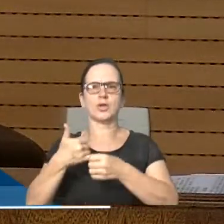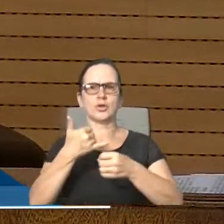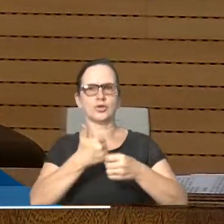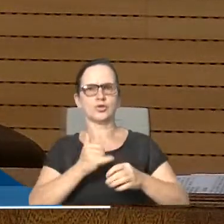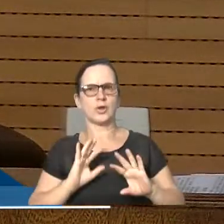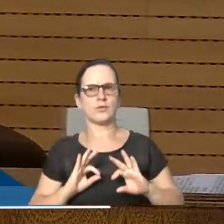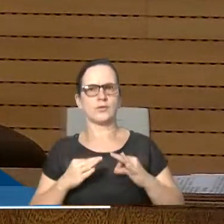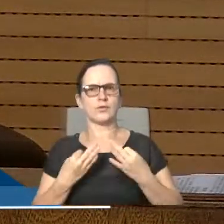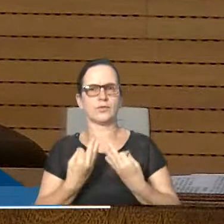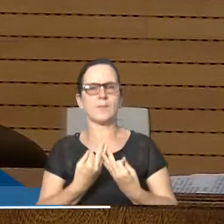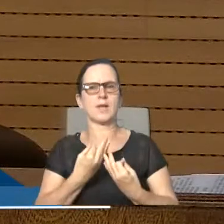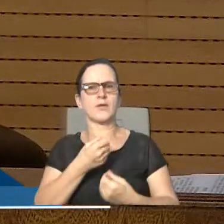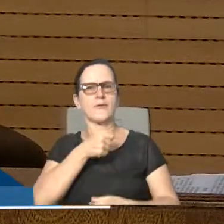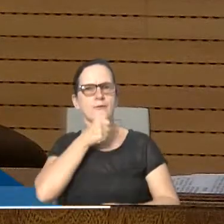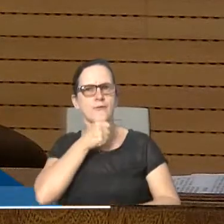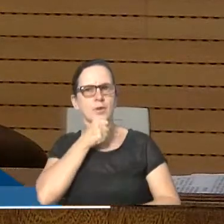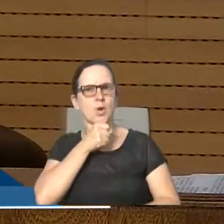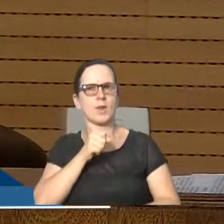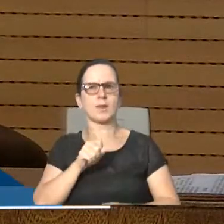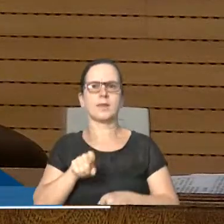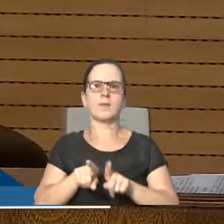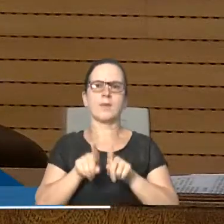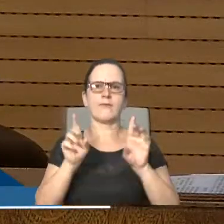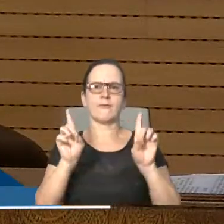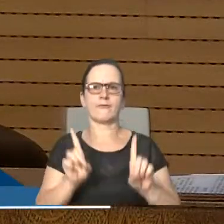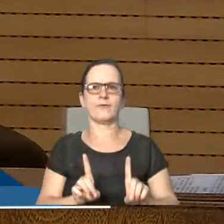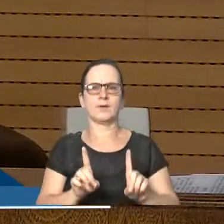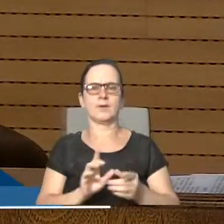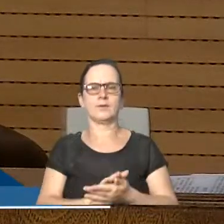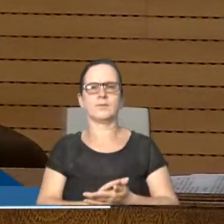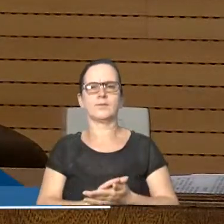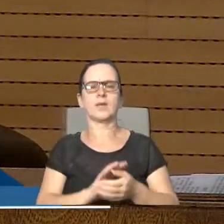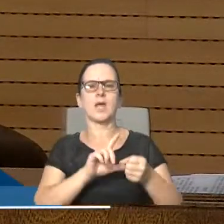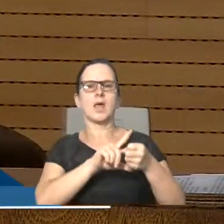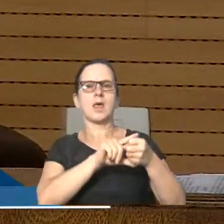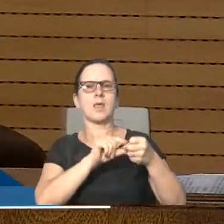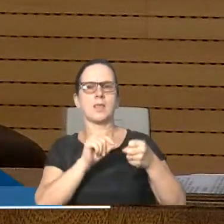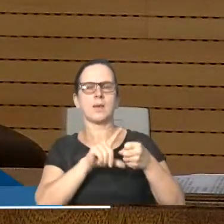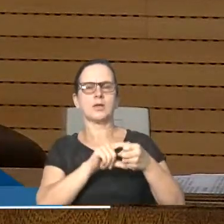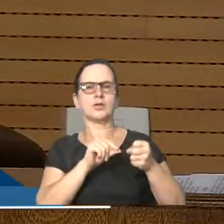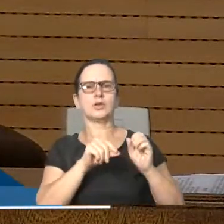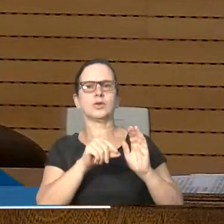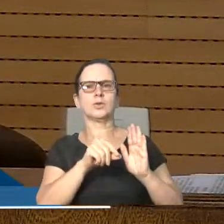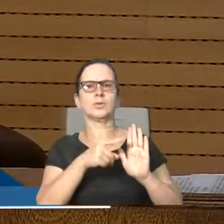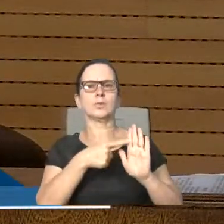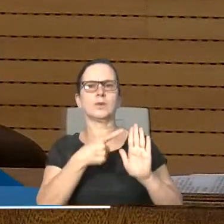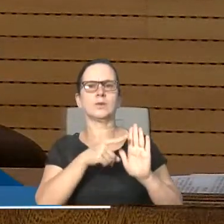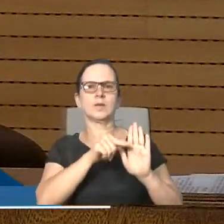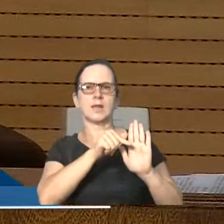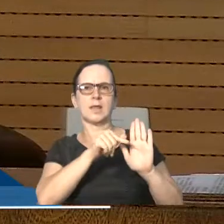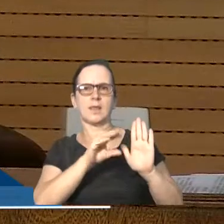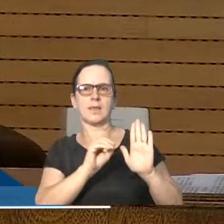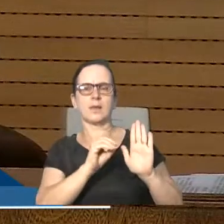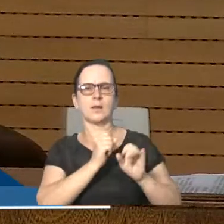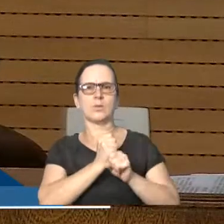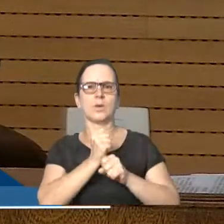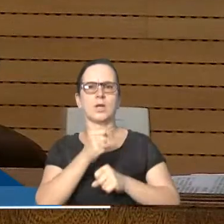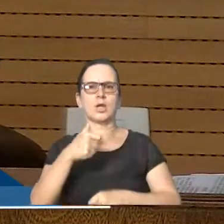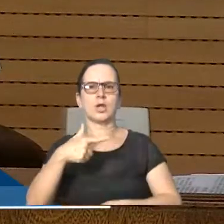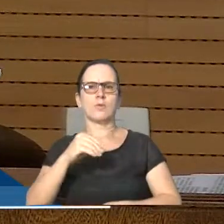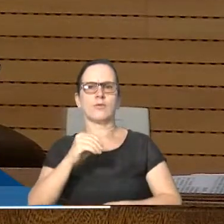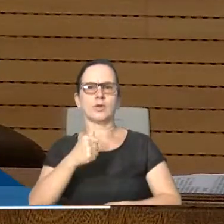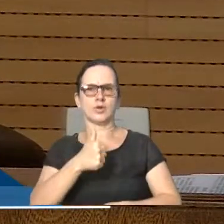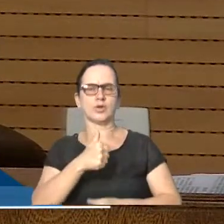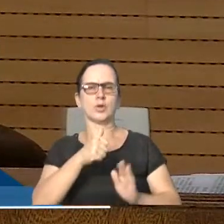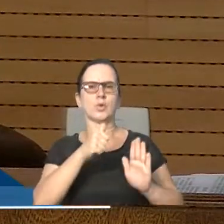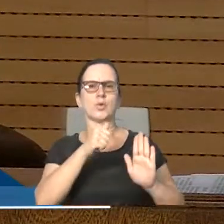família, idosos e deficientes. Do artigo 1º do projeto de lei 70/2021, vetado,